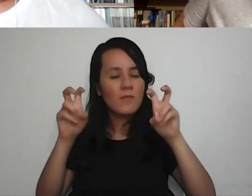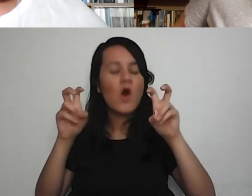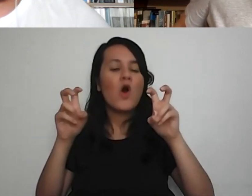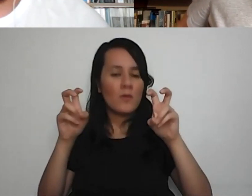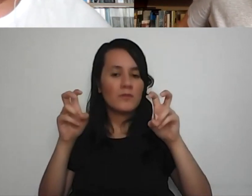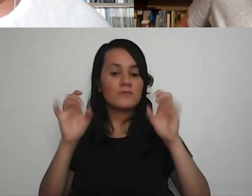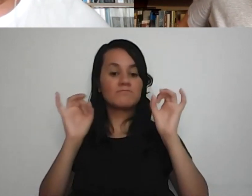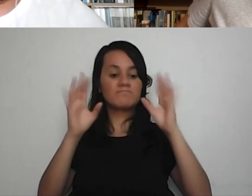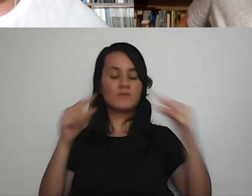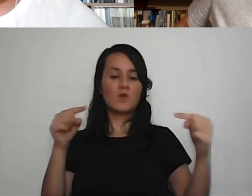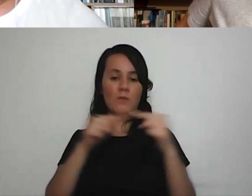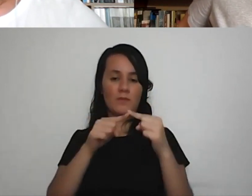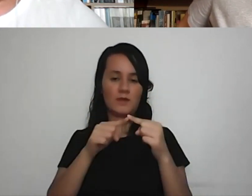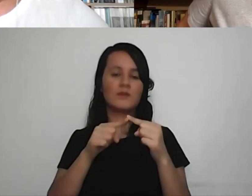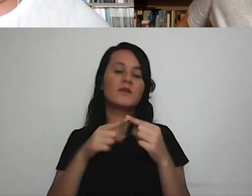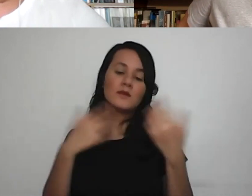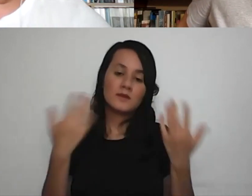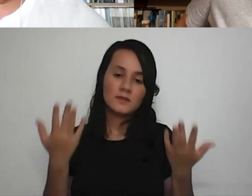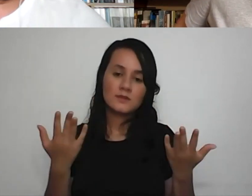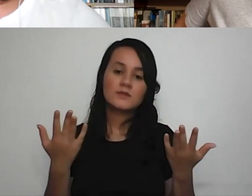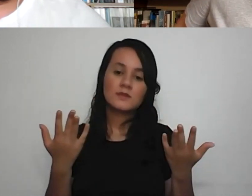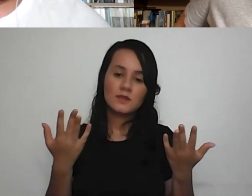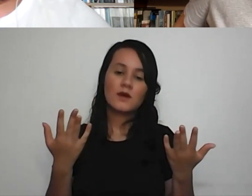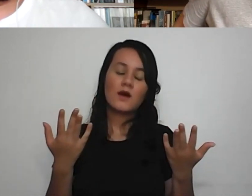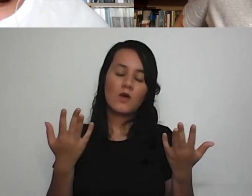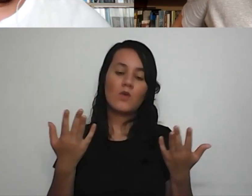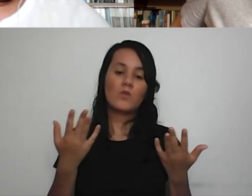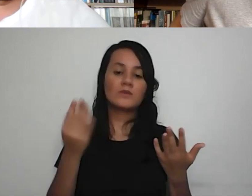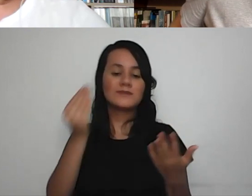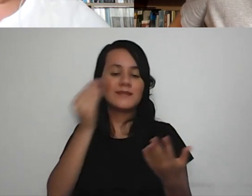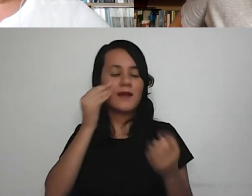Então, quebrar isso também é algo bastante